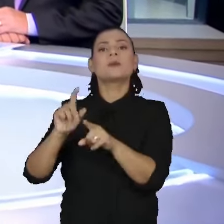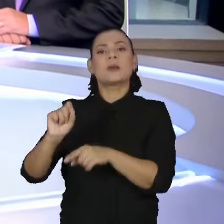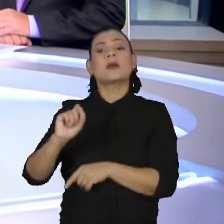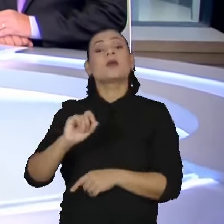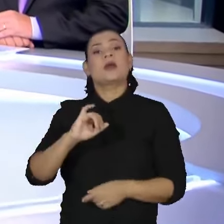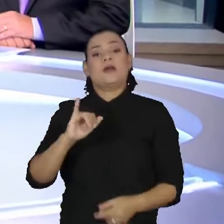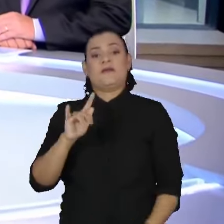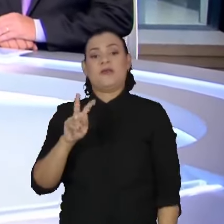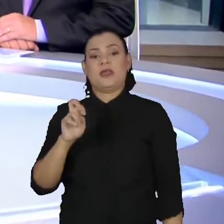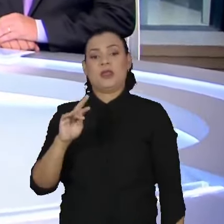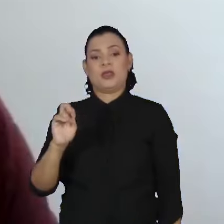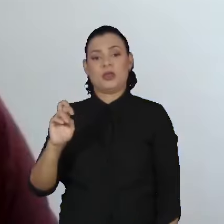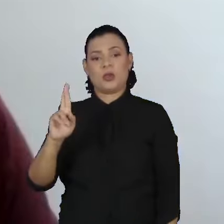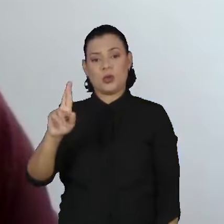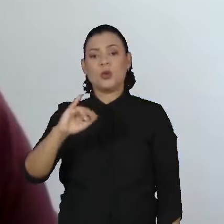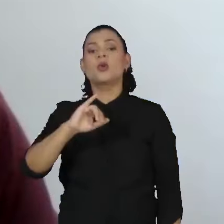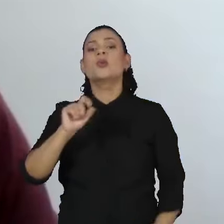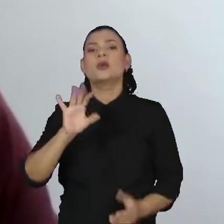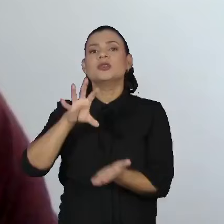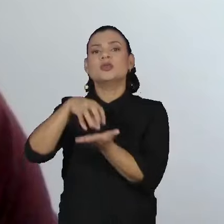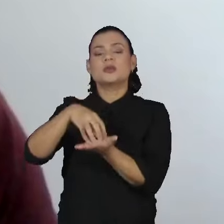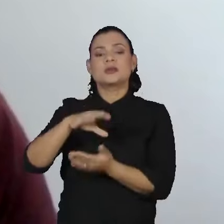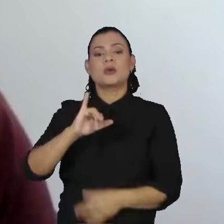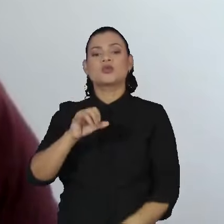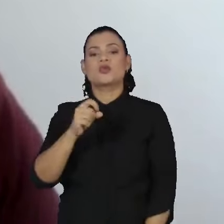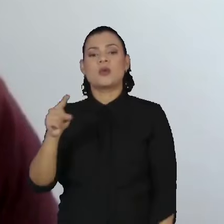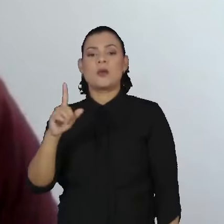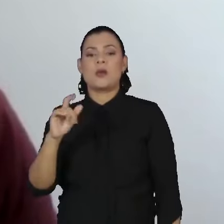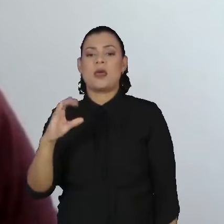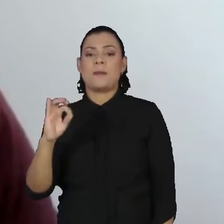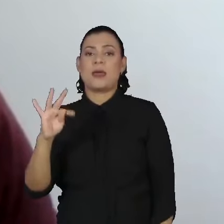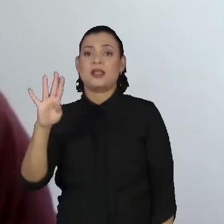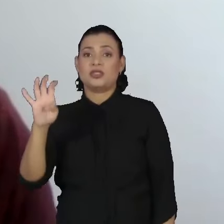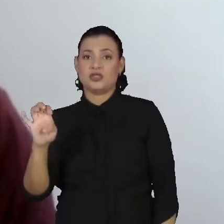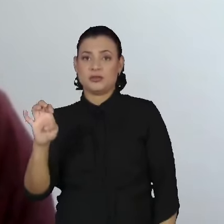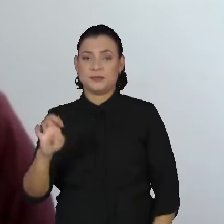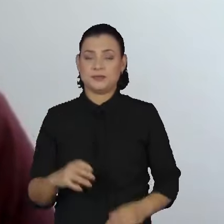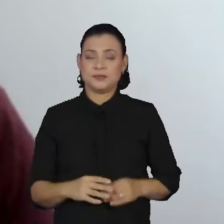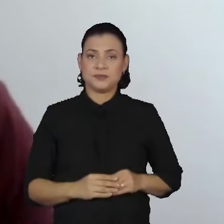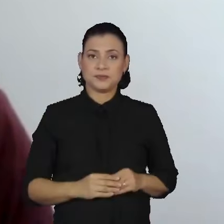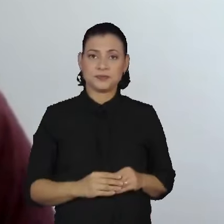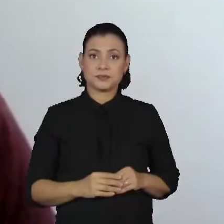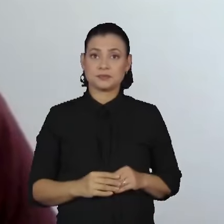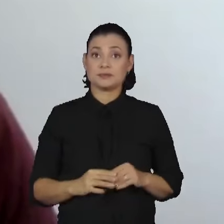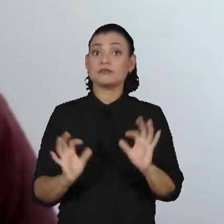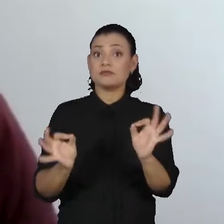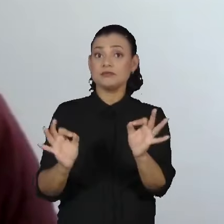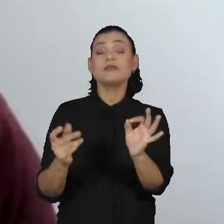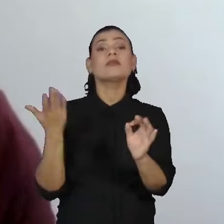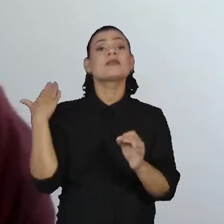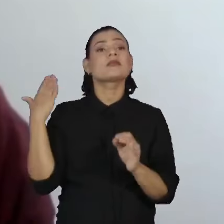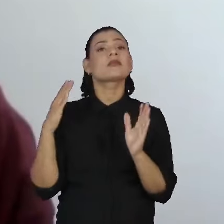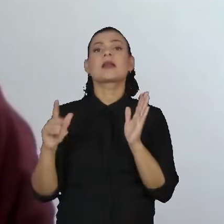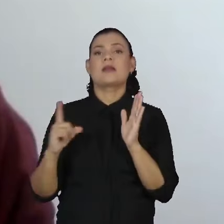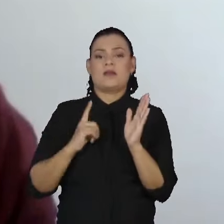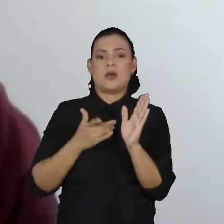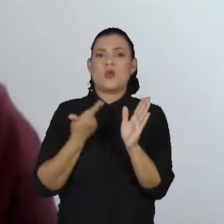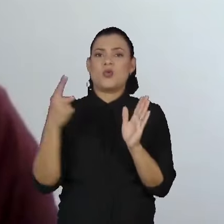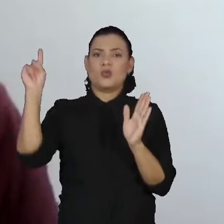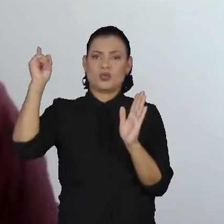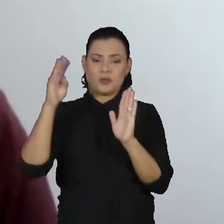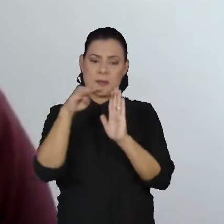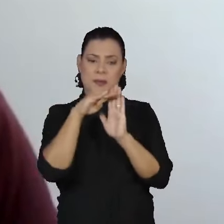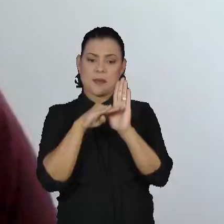Vitor Martinez. Atualmente, depois do último manual, foi determinado o DSM, que é